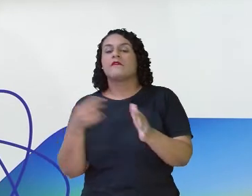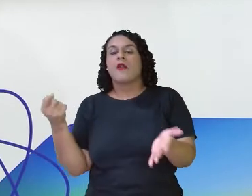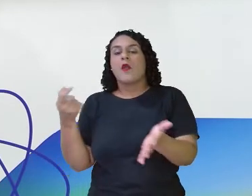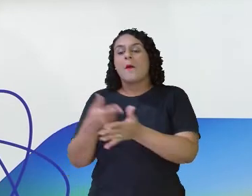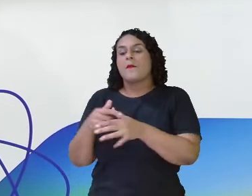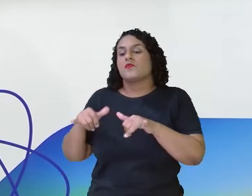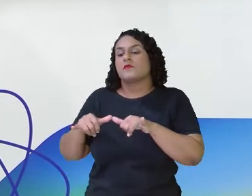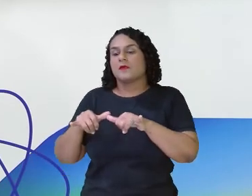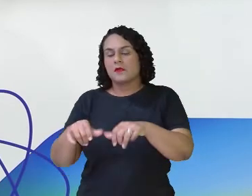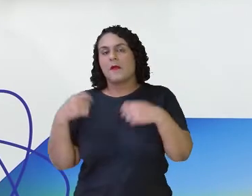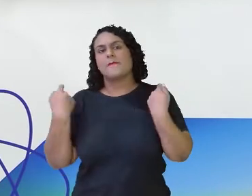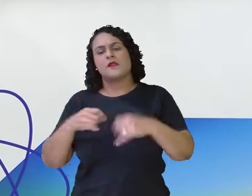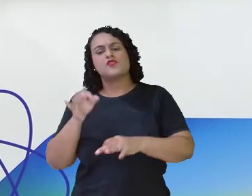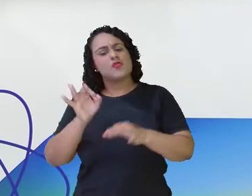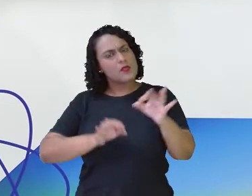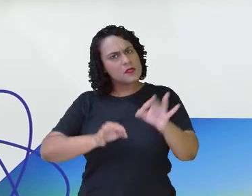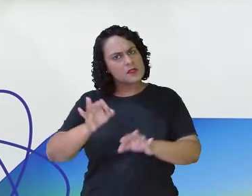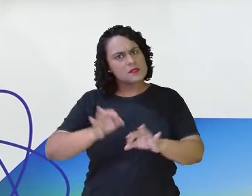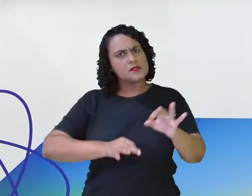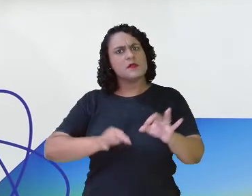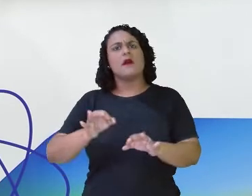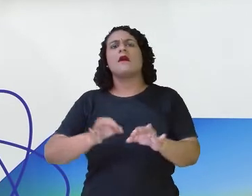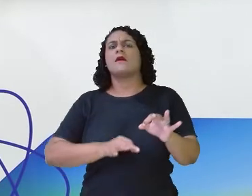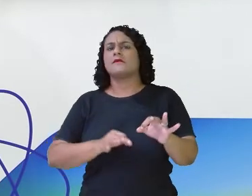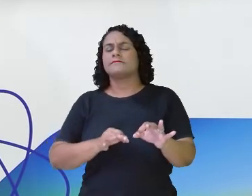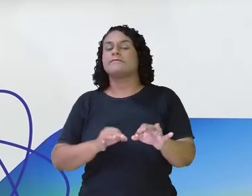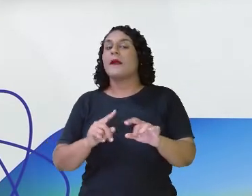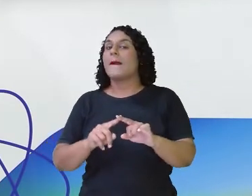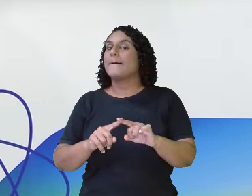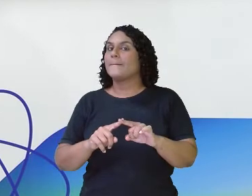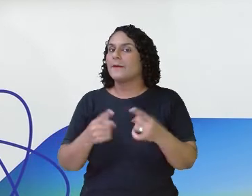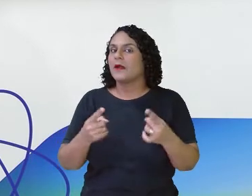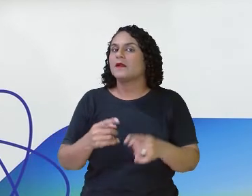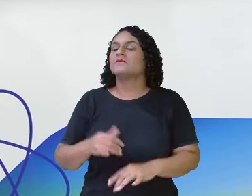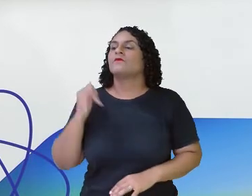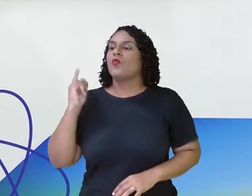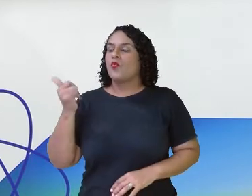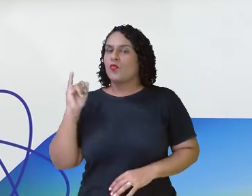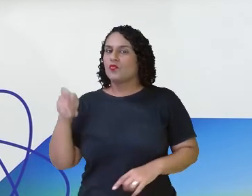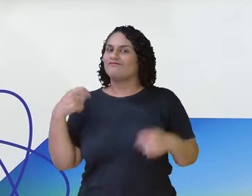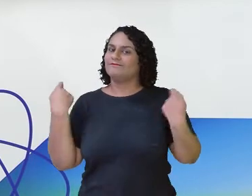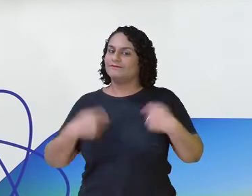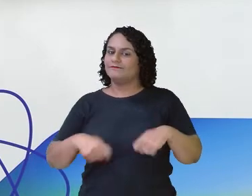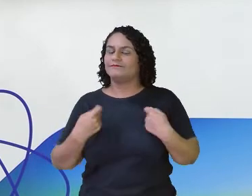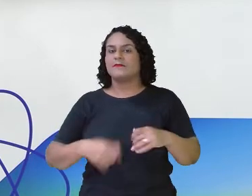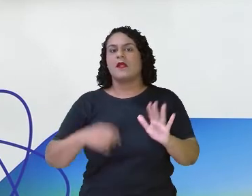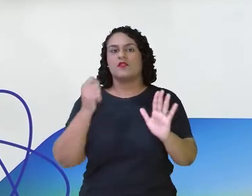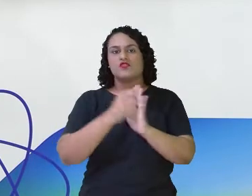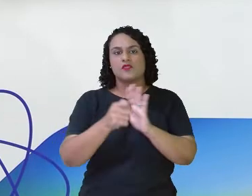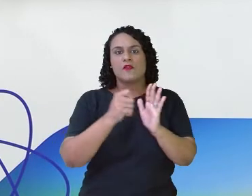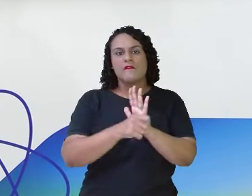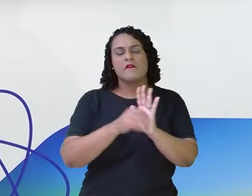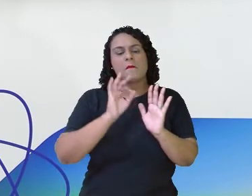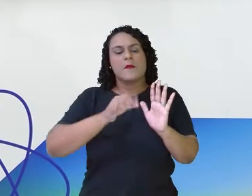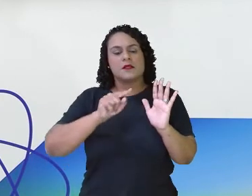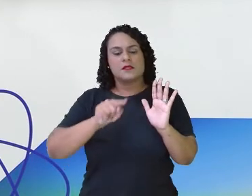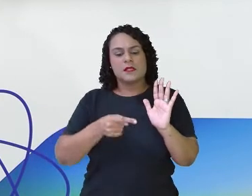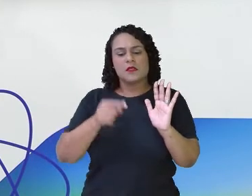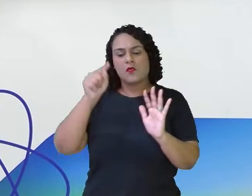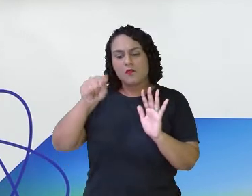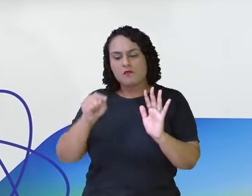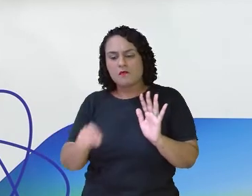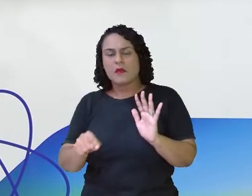as coisinhas direito, fazer aquela economia. Mas um conto você vai precisar vírgulas,